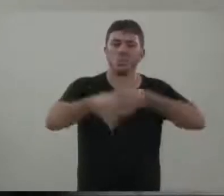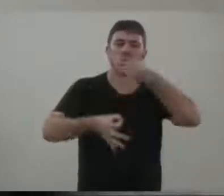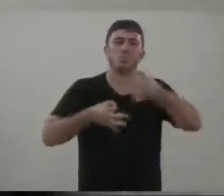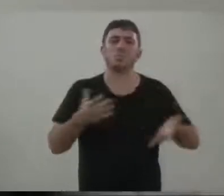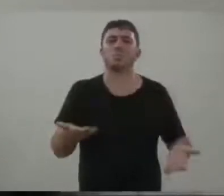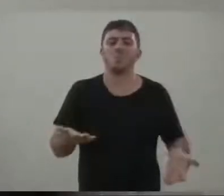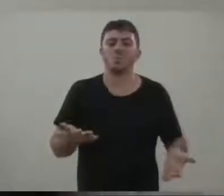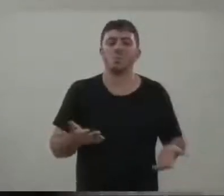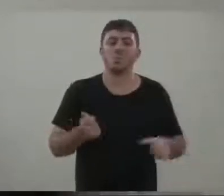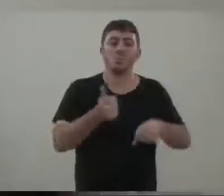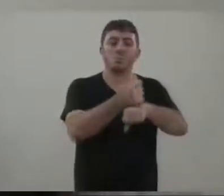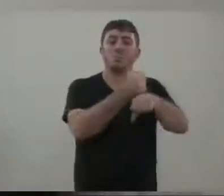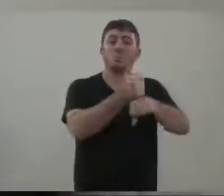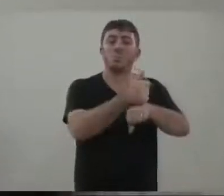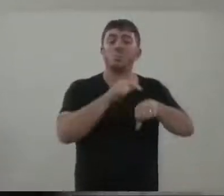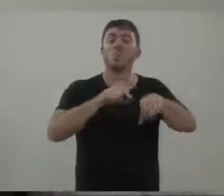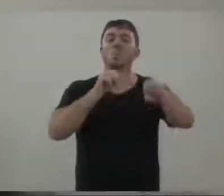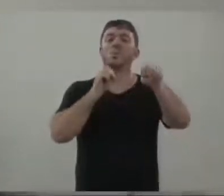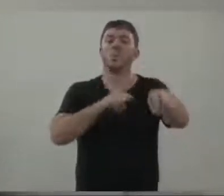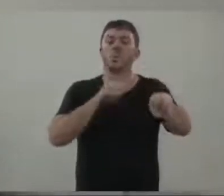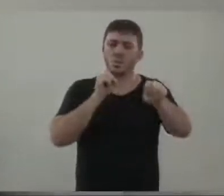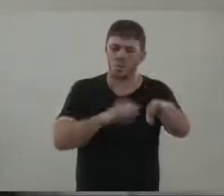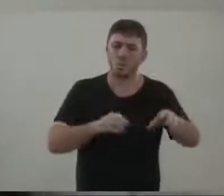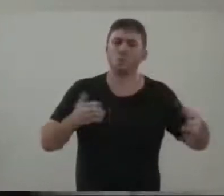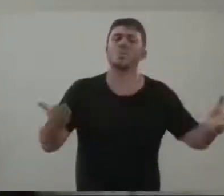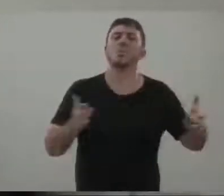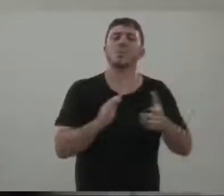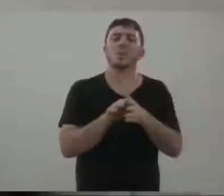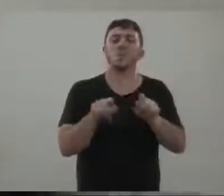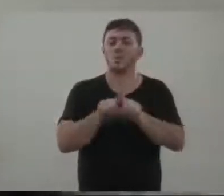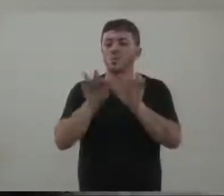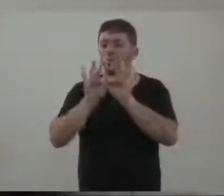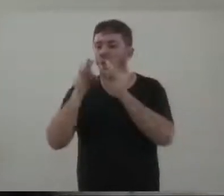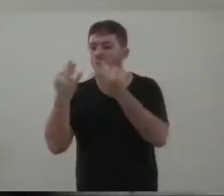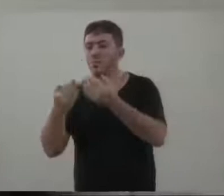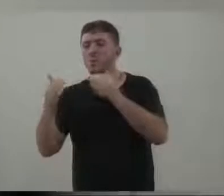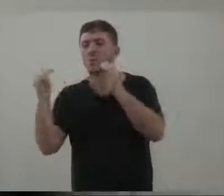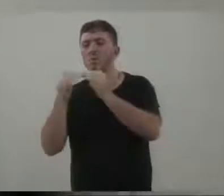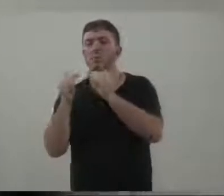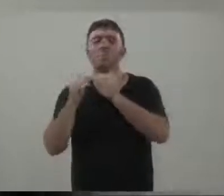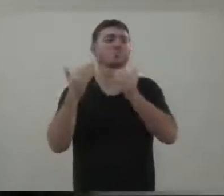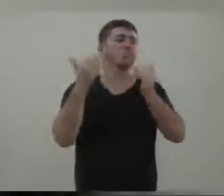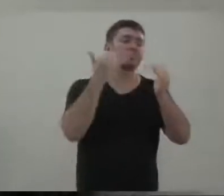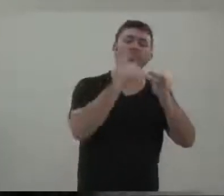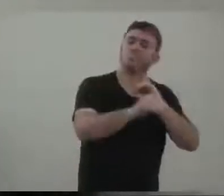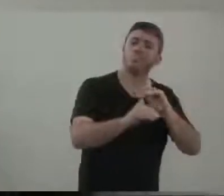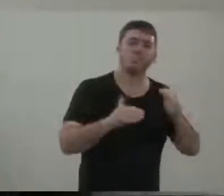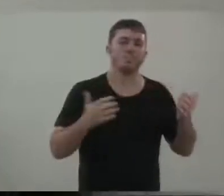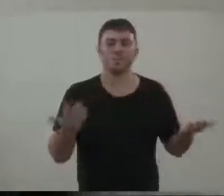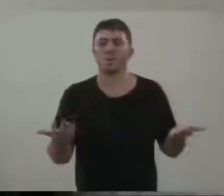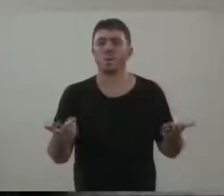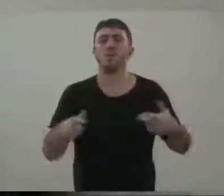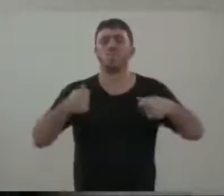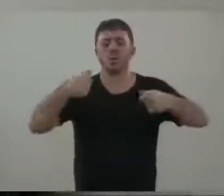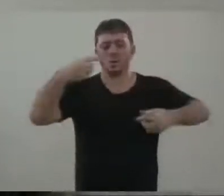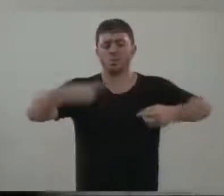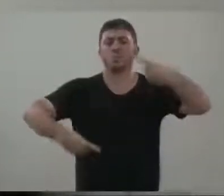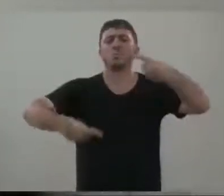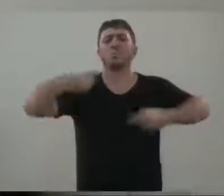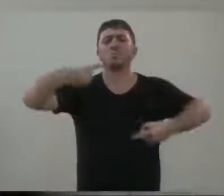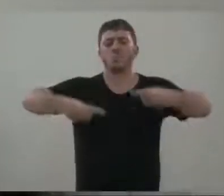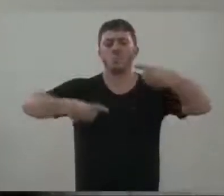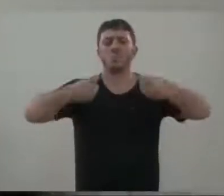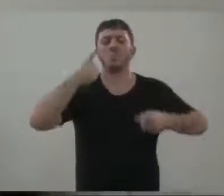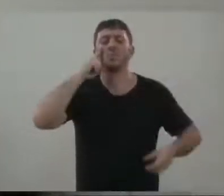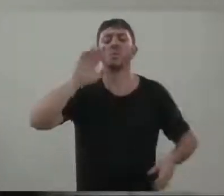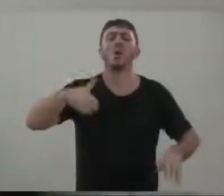profissionais de educação e familiares, alguns concordando e outros não. Então é preciso fazer um debate de convencimento para que